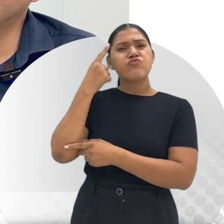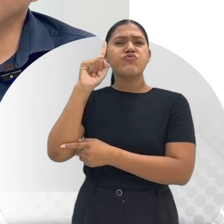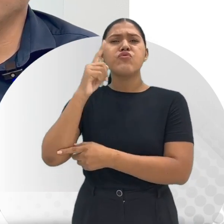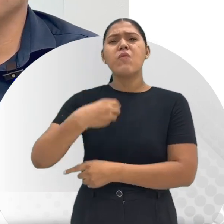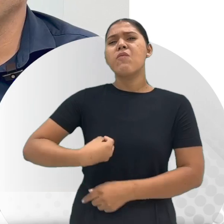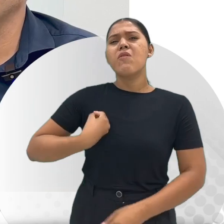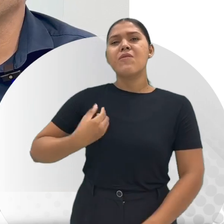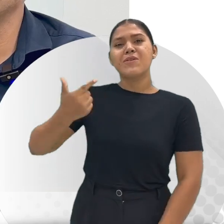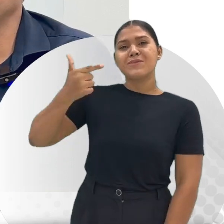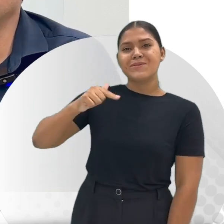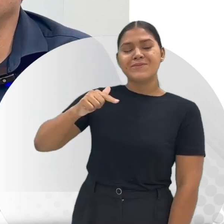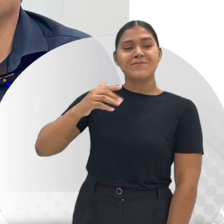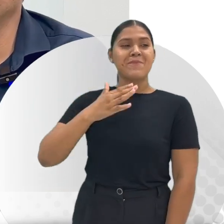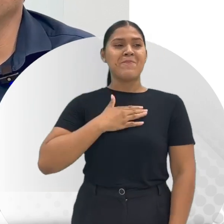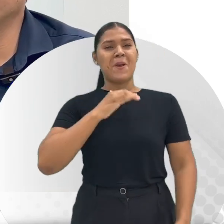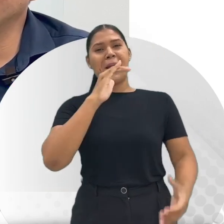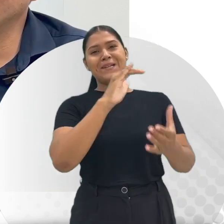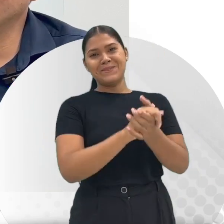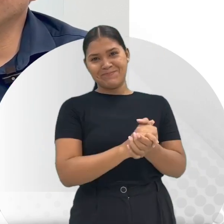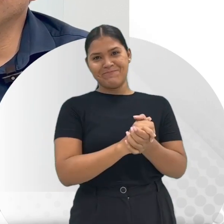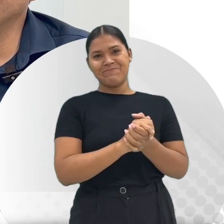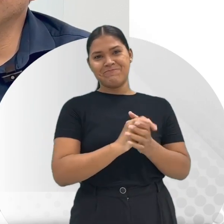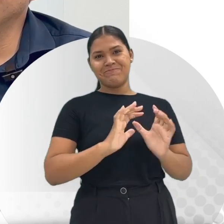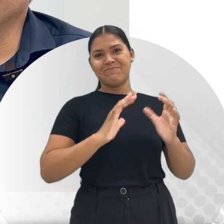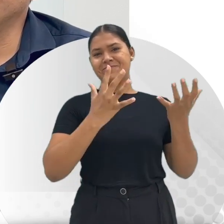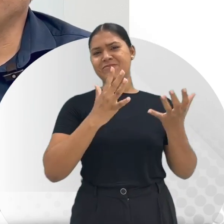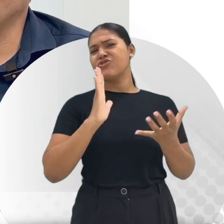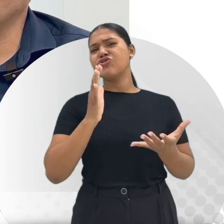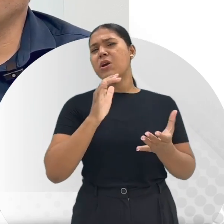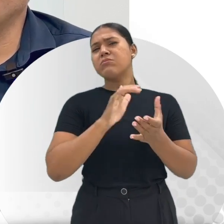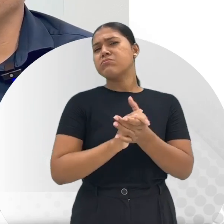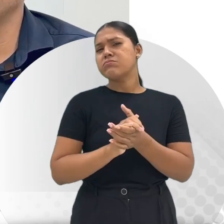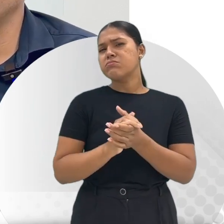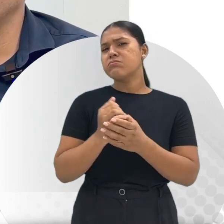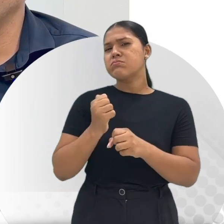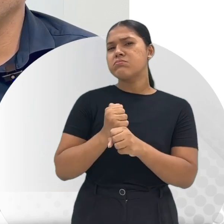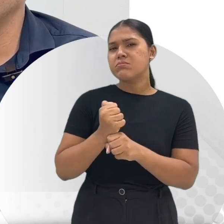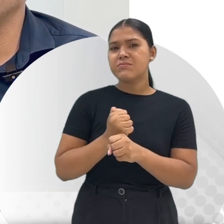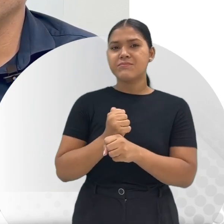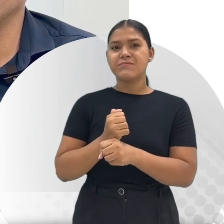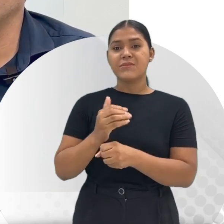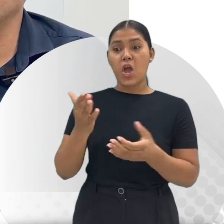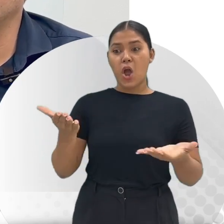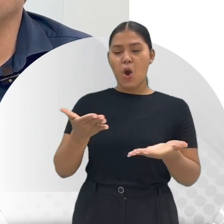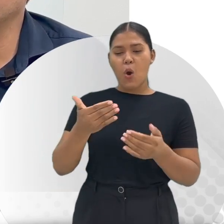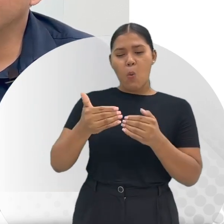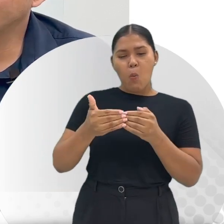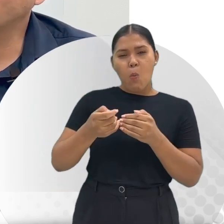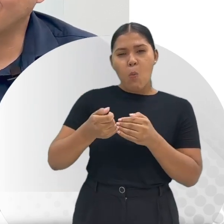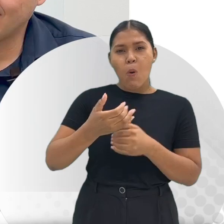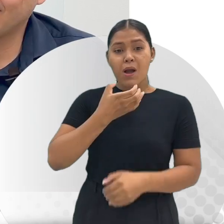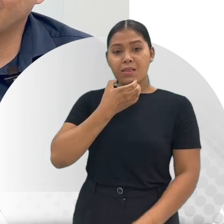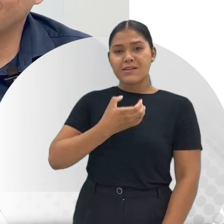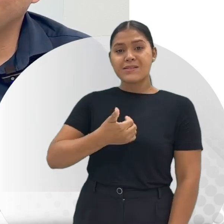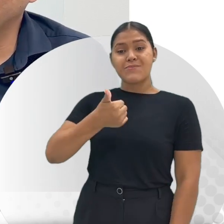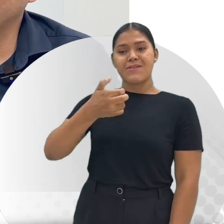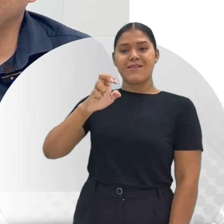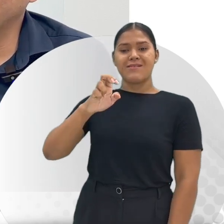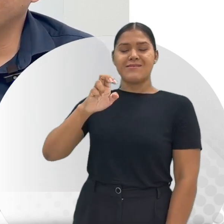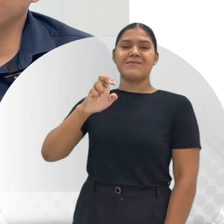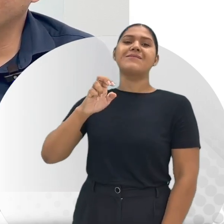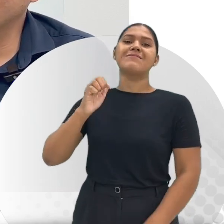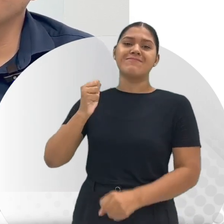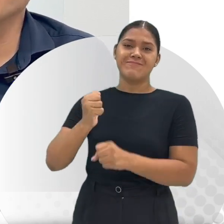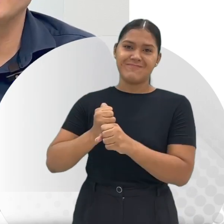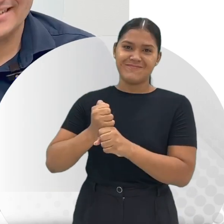reviver. Meu casamento. Ai, que legal. Faz quanto tempo já que você é Vai casado? completar agora 15 anos, né, em dezembro. Nossa, bastante, Sim. né? Já